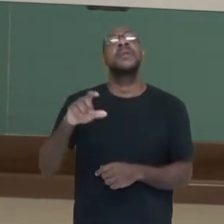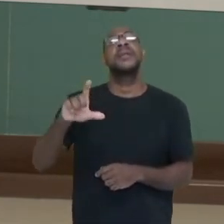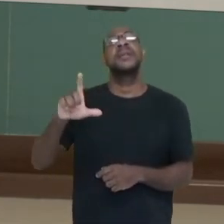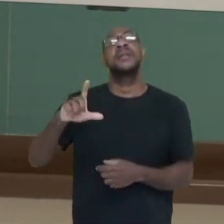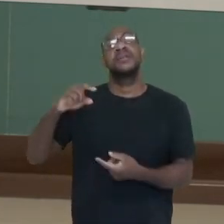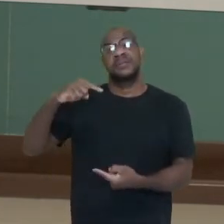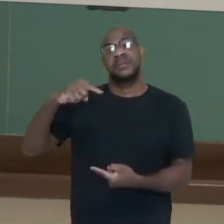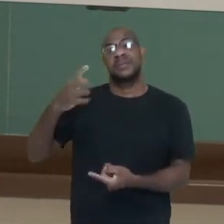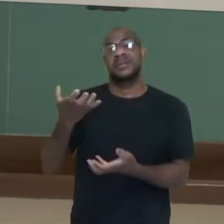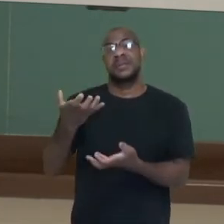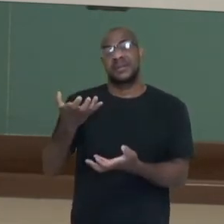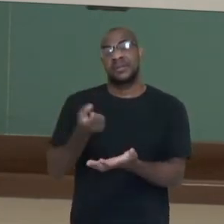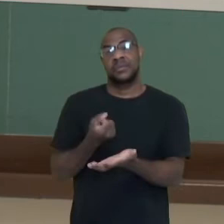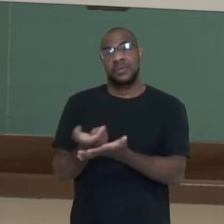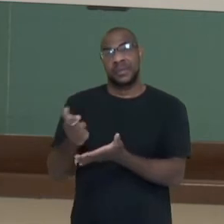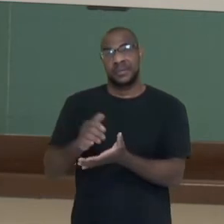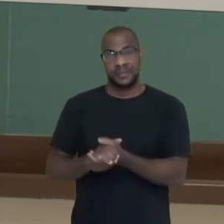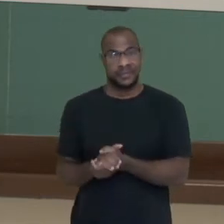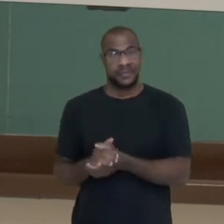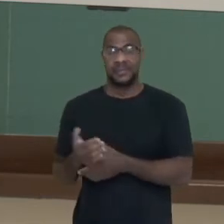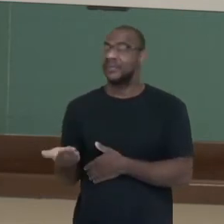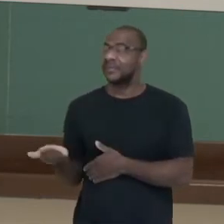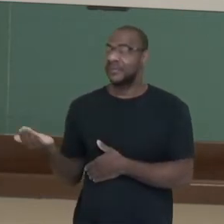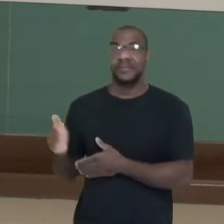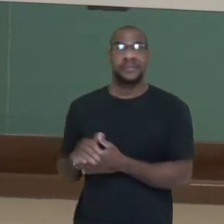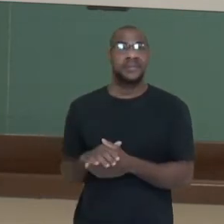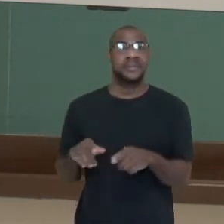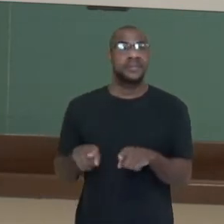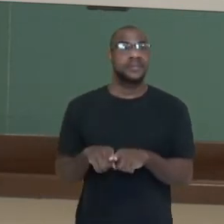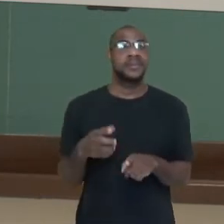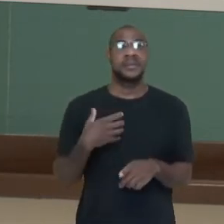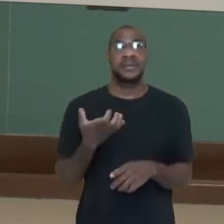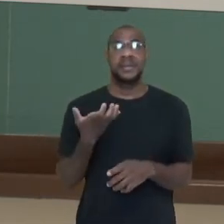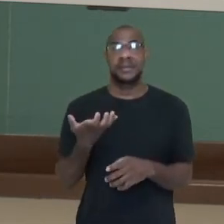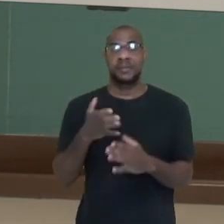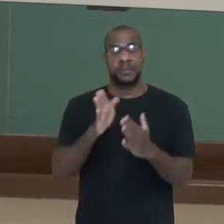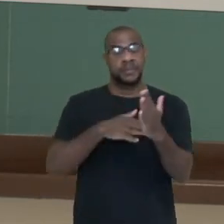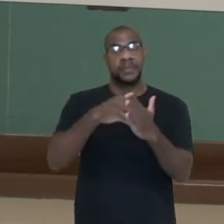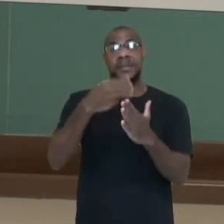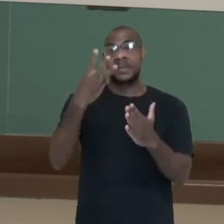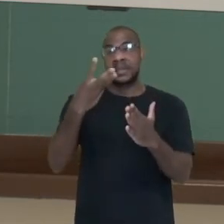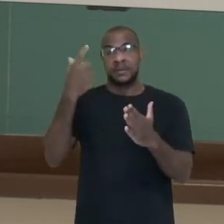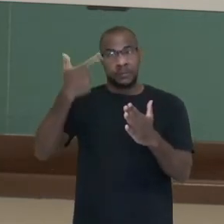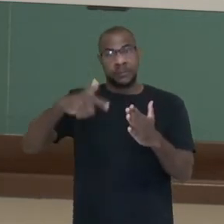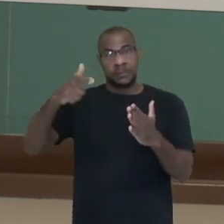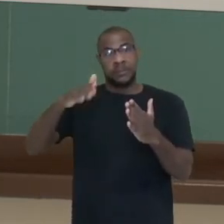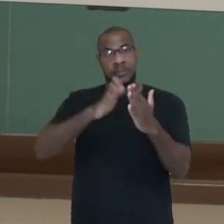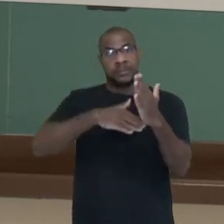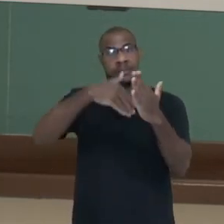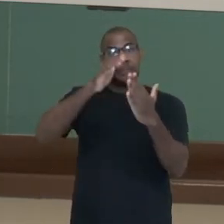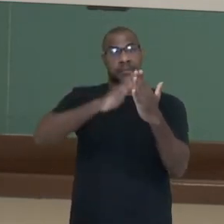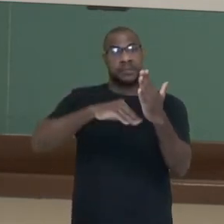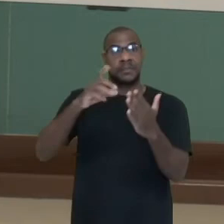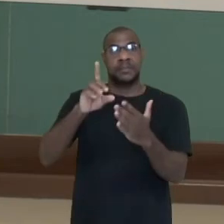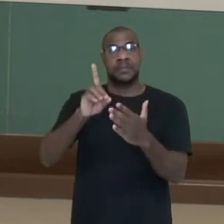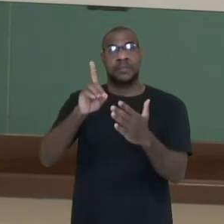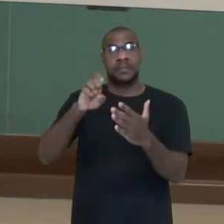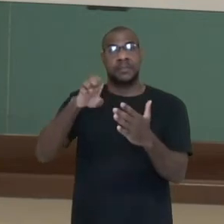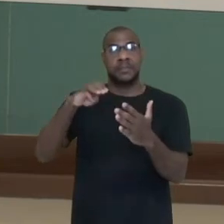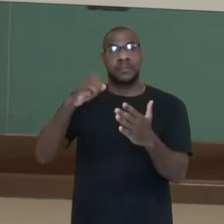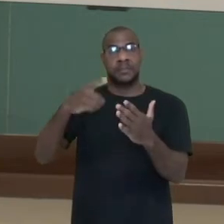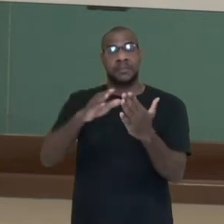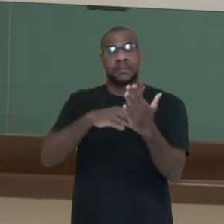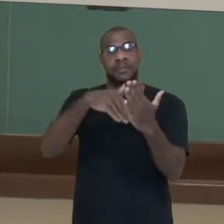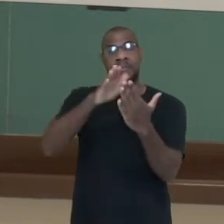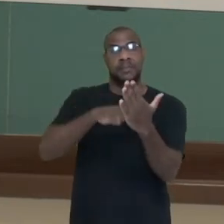o problema também falou para mim que eu quero dar 3 demões de tinta, 3 demãos de tinta, né?